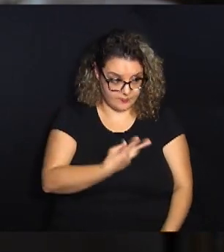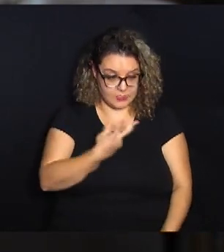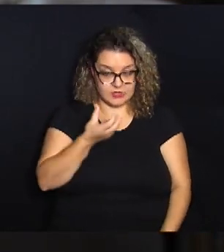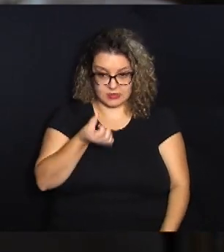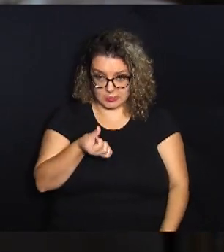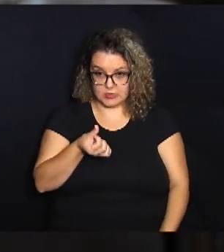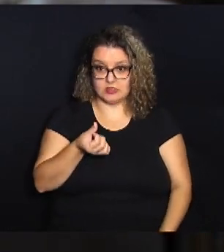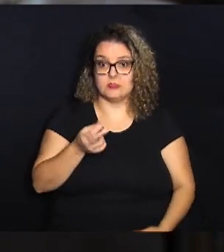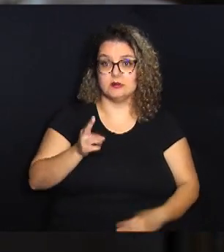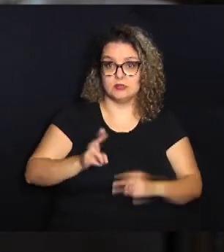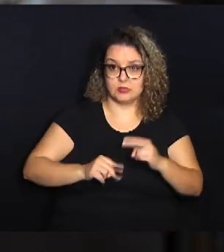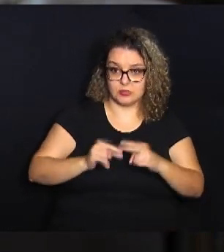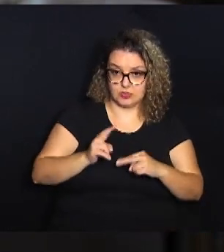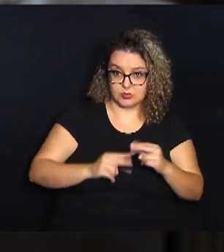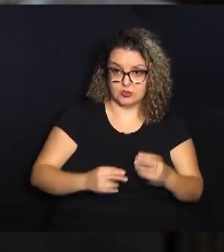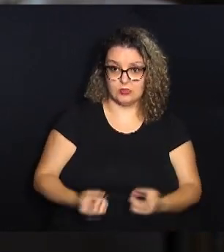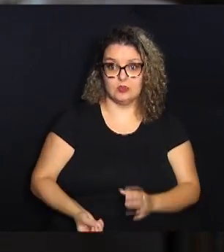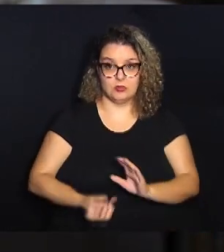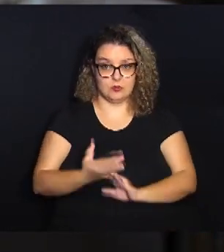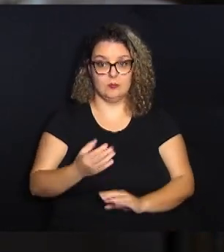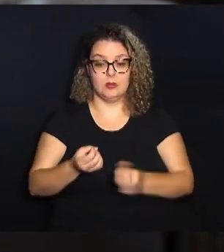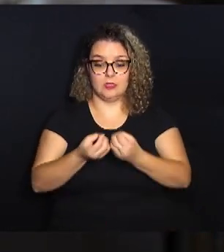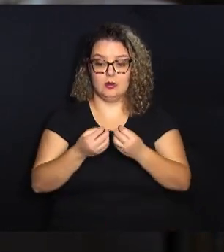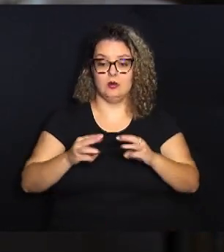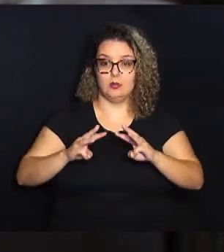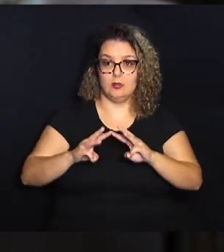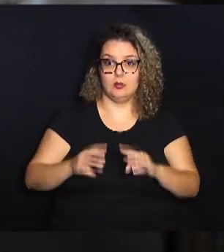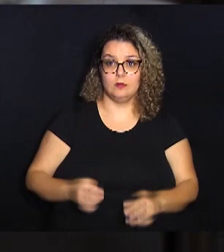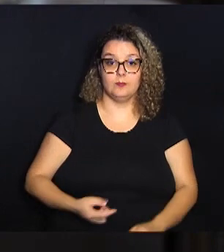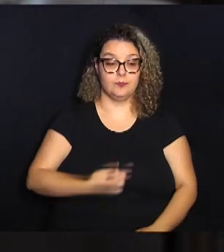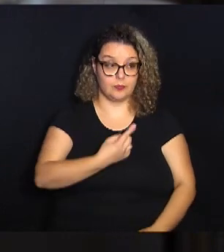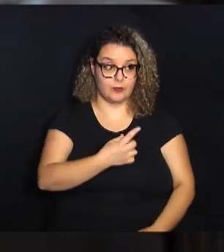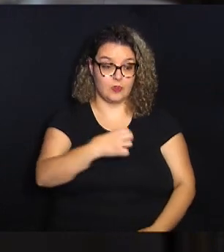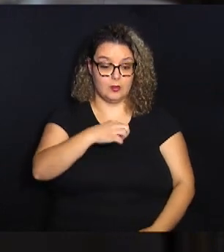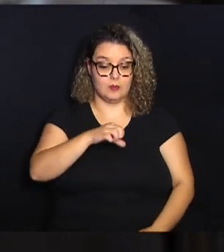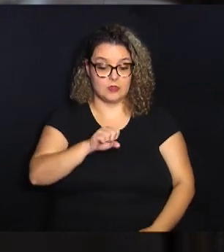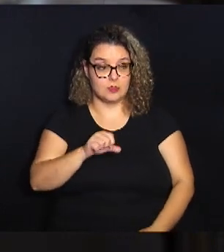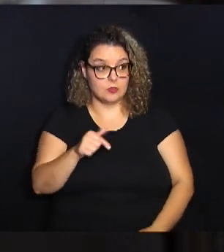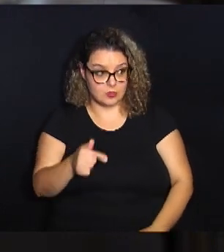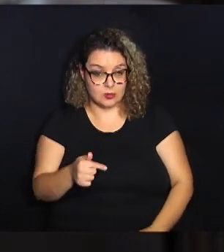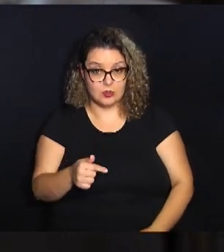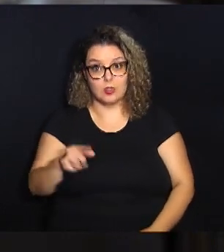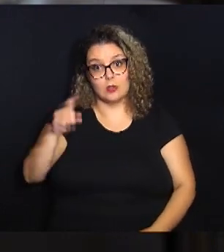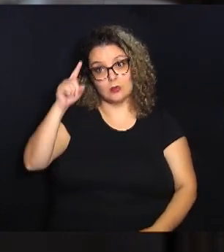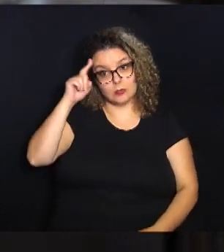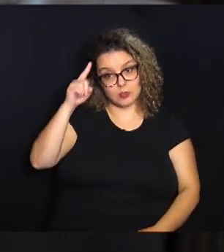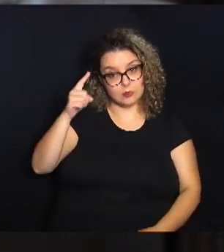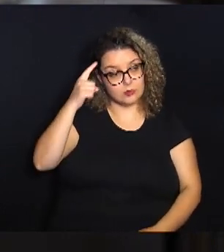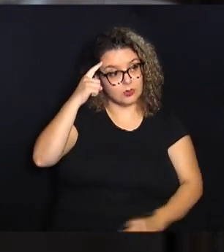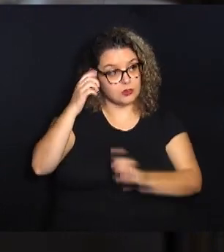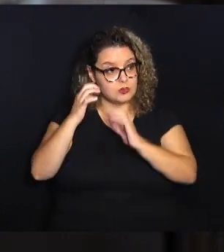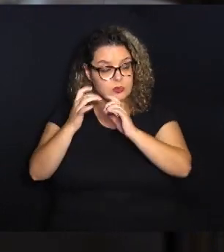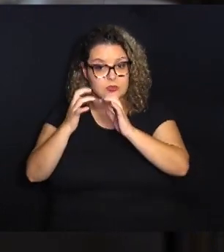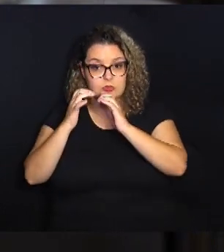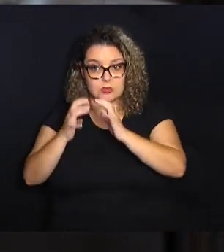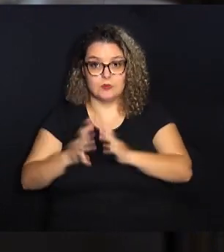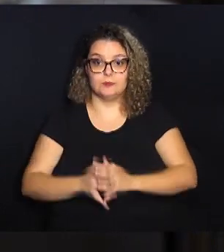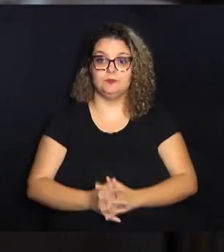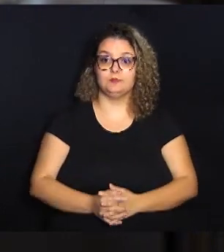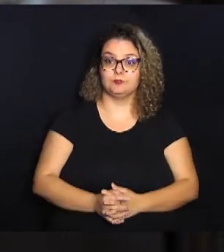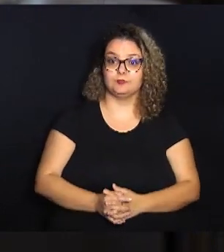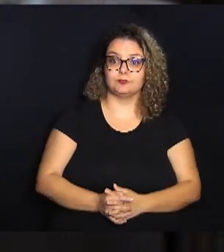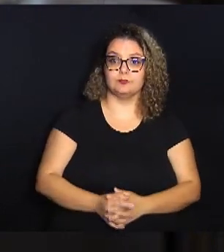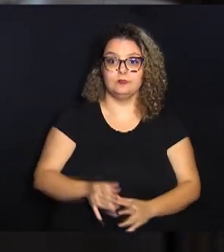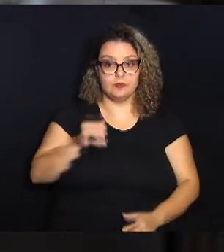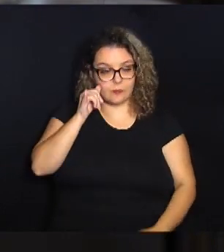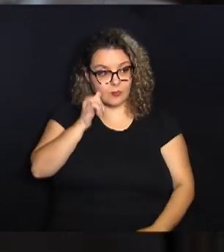junho foi instituído pela ONU, lá em 1987, como um dia para reflexão e